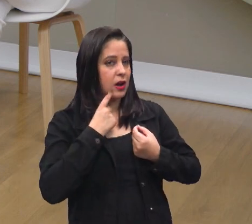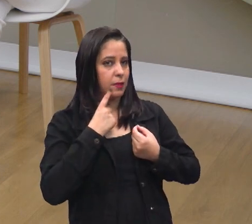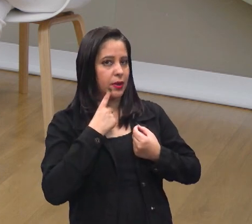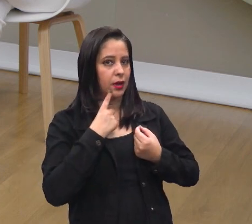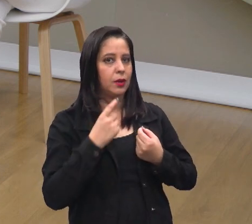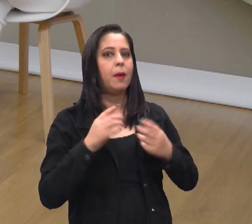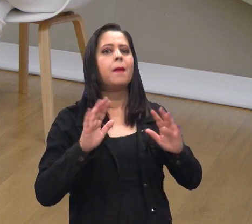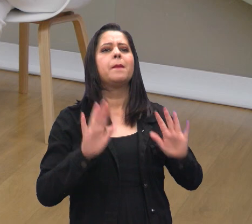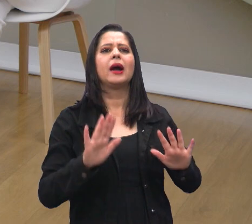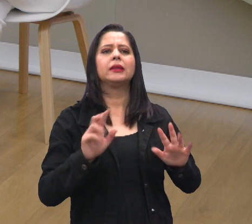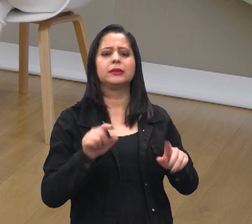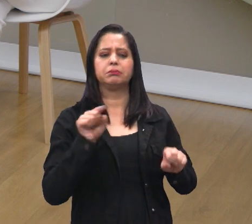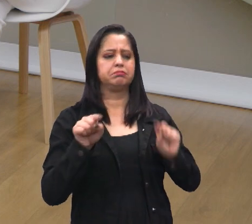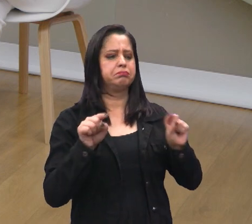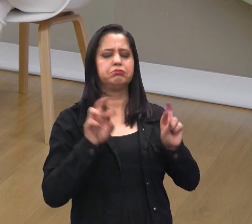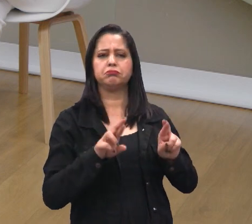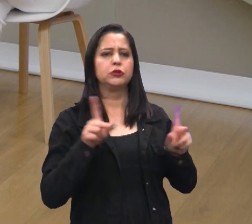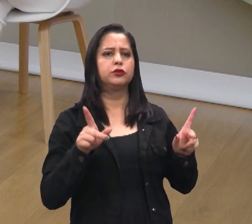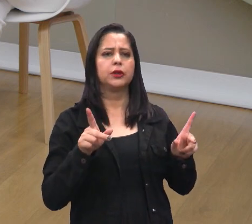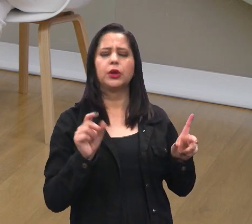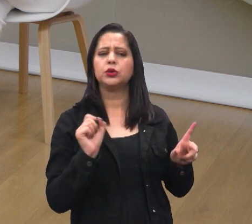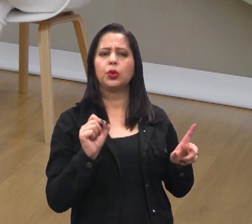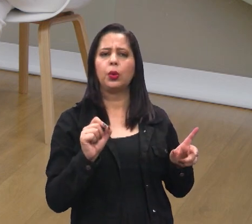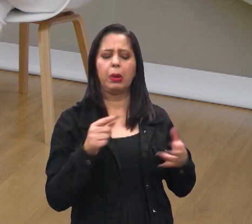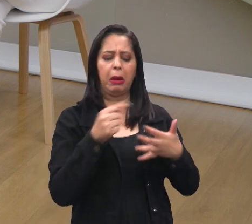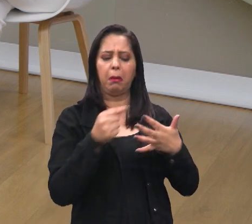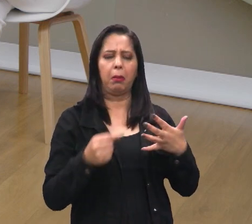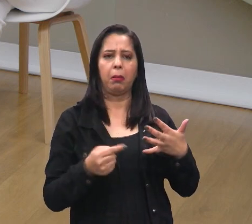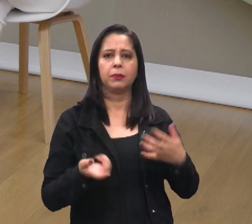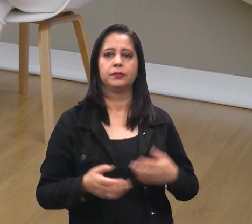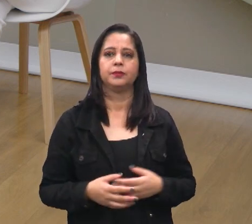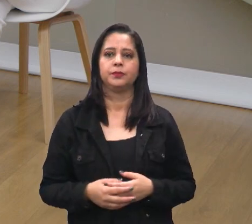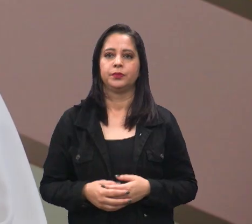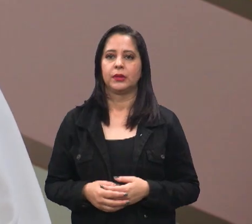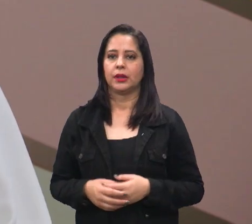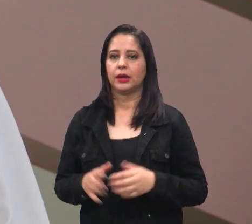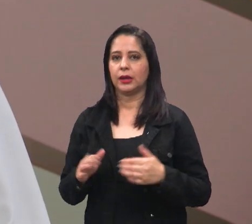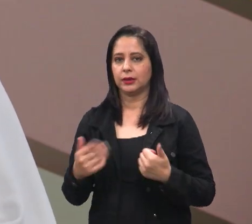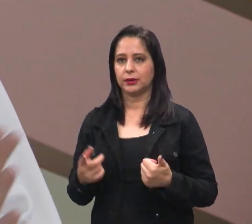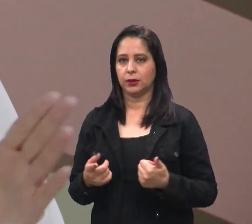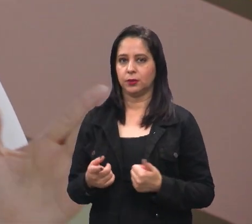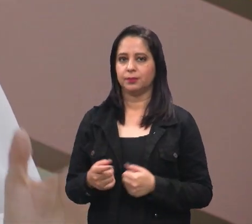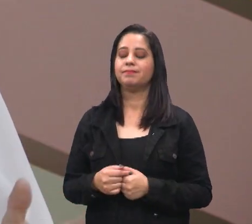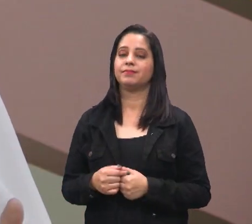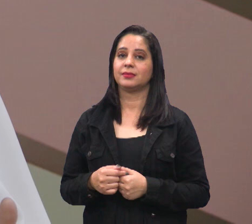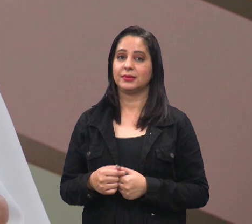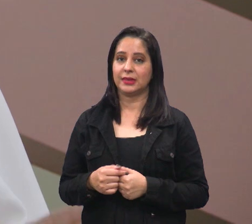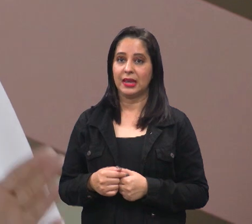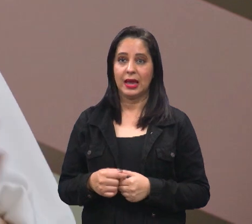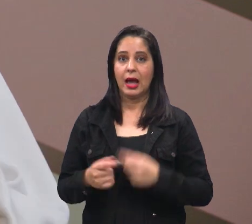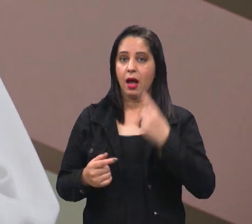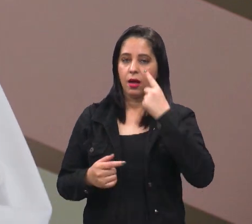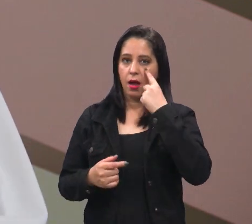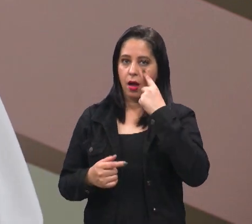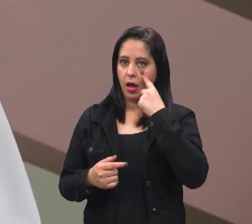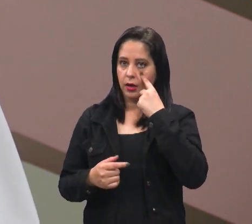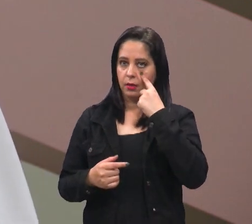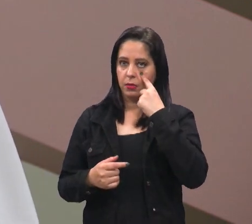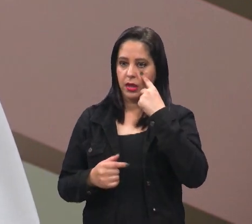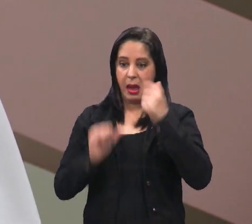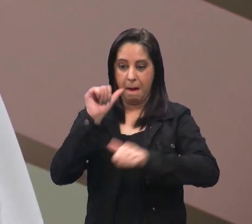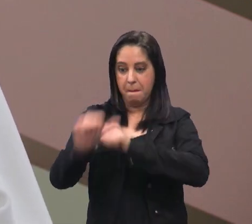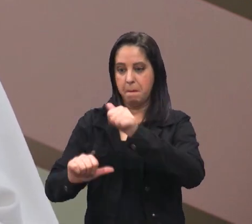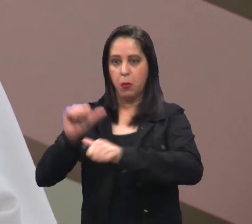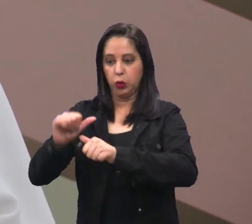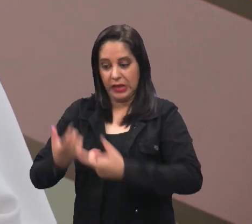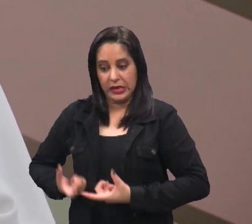doenças. Quais são as principais diferenças entre essas doenças? O primeiro é um mito. Então, a anemia não vira